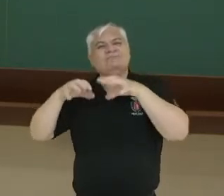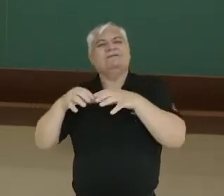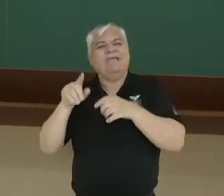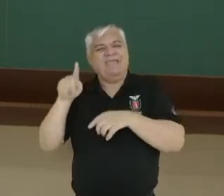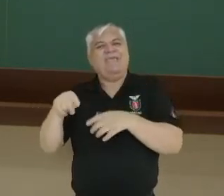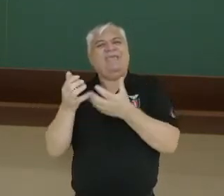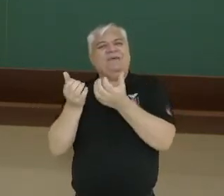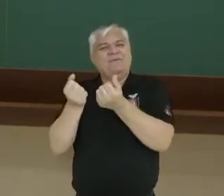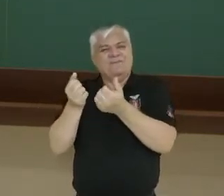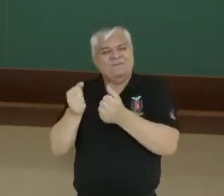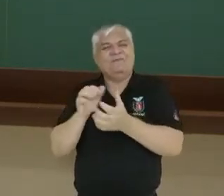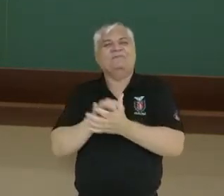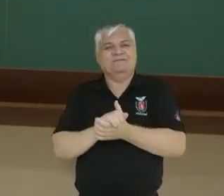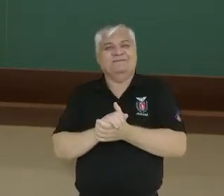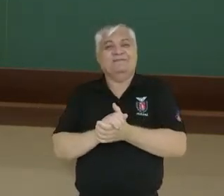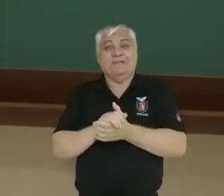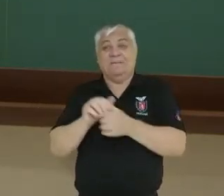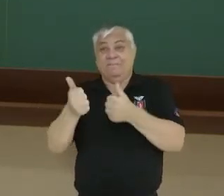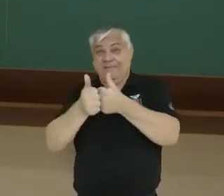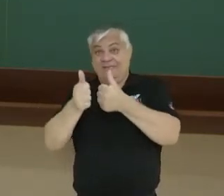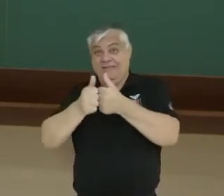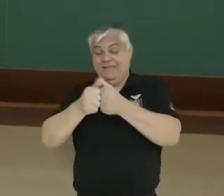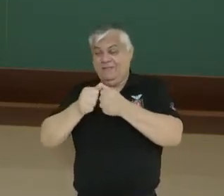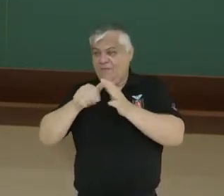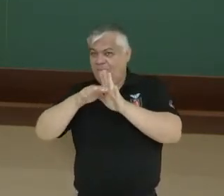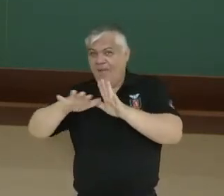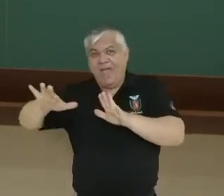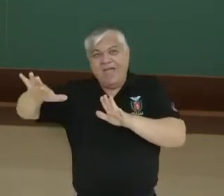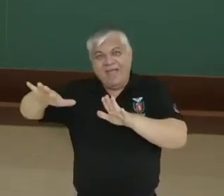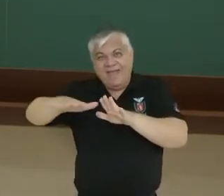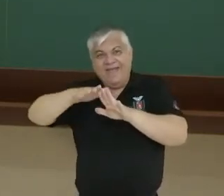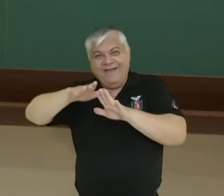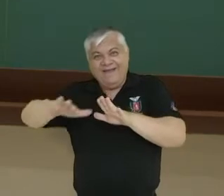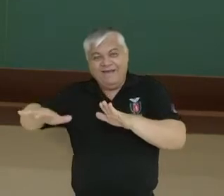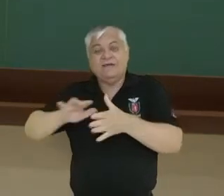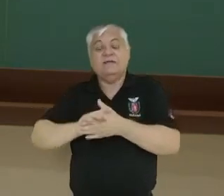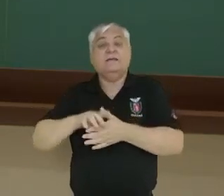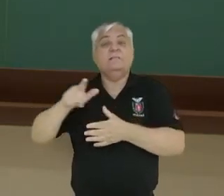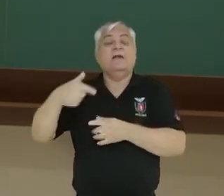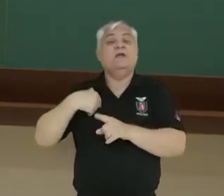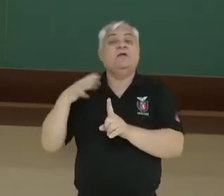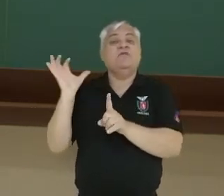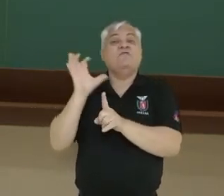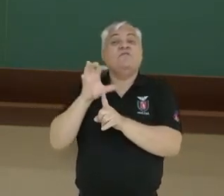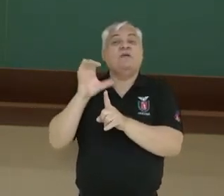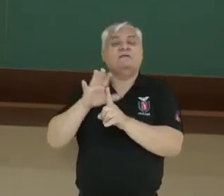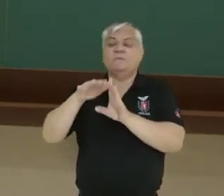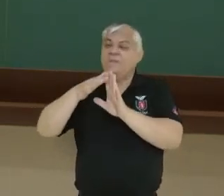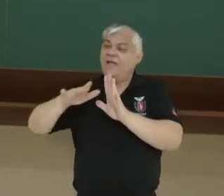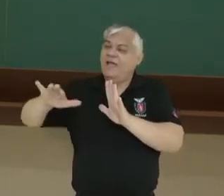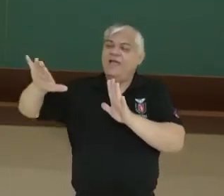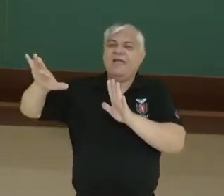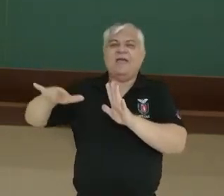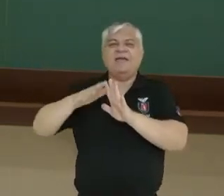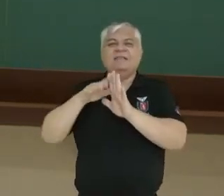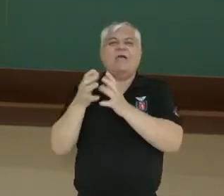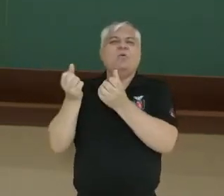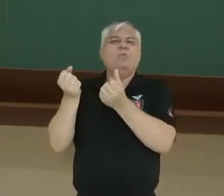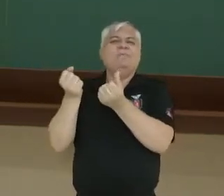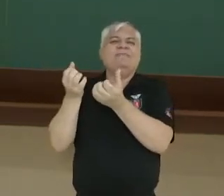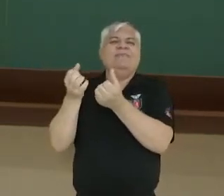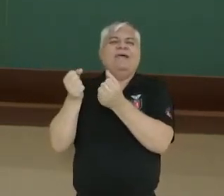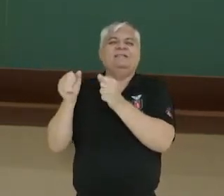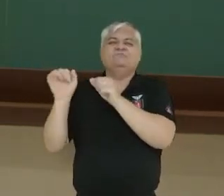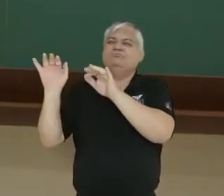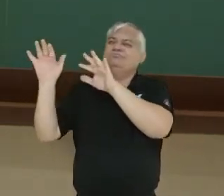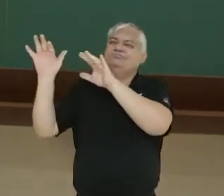penso na área litorânea, né? Mas são áreas influenciadas pelo oceano. Então, a umidade do oceano